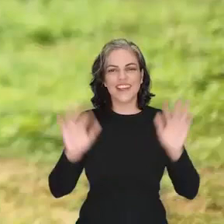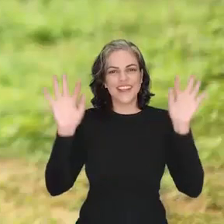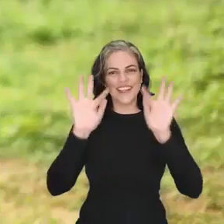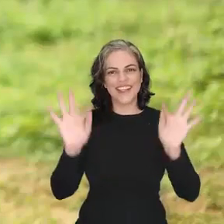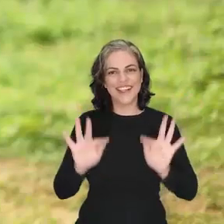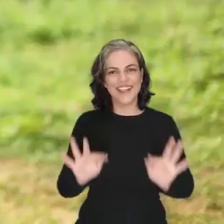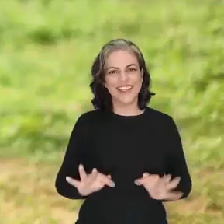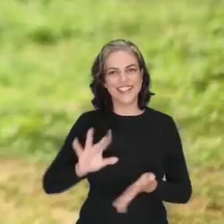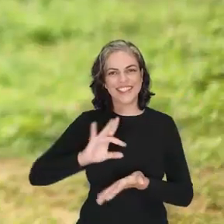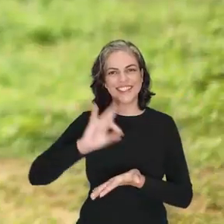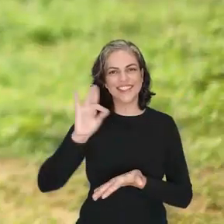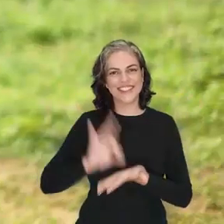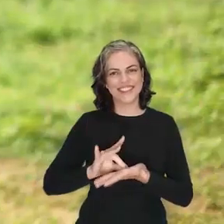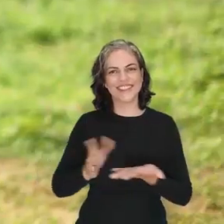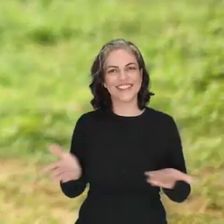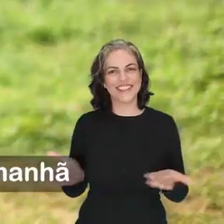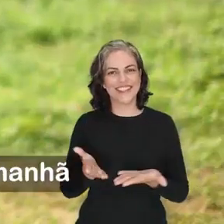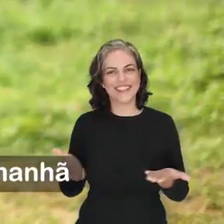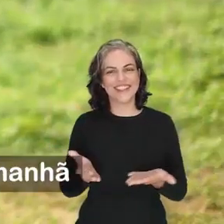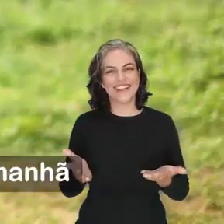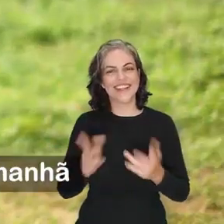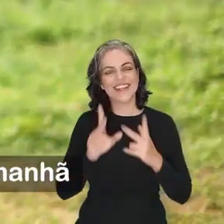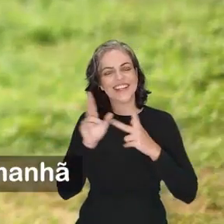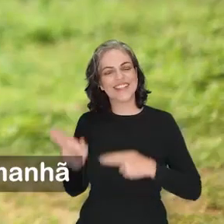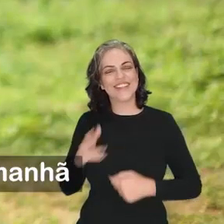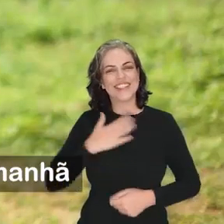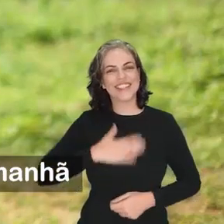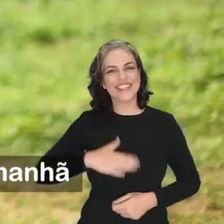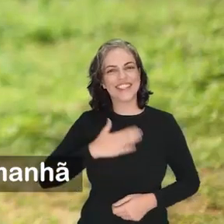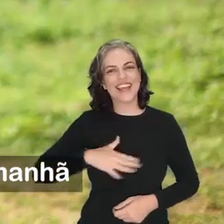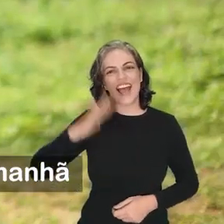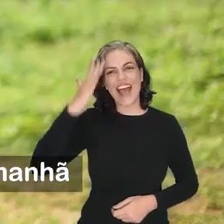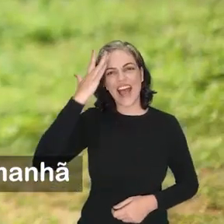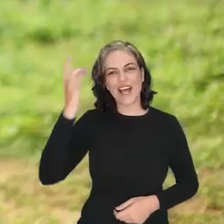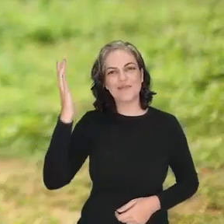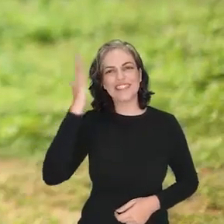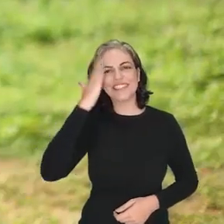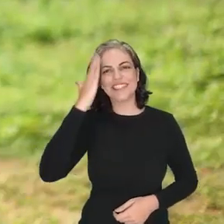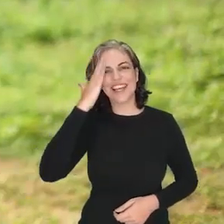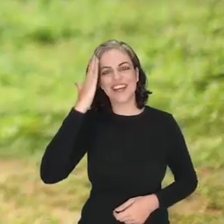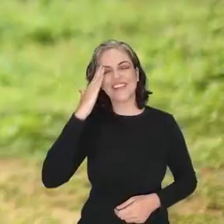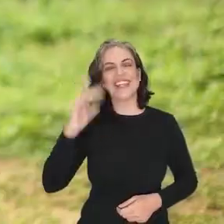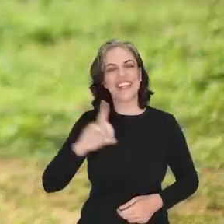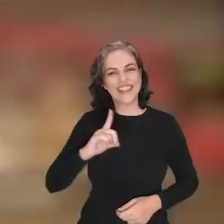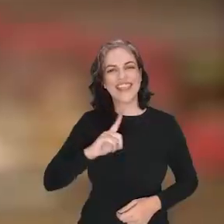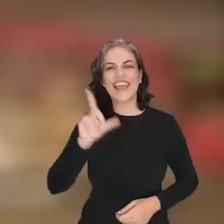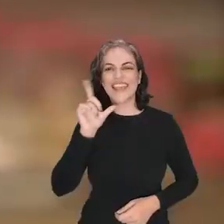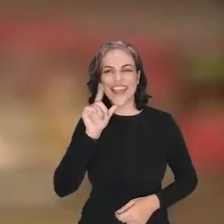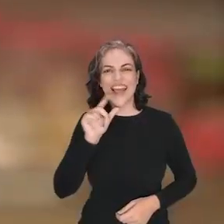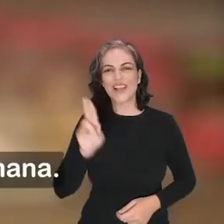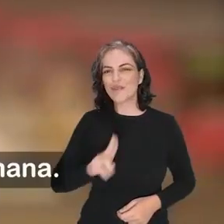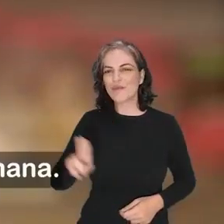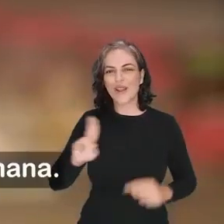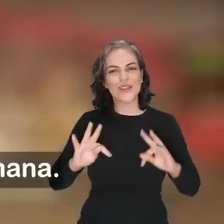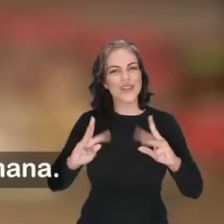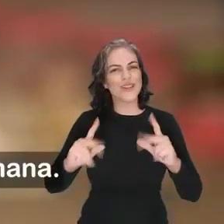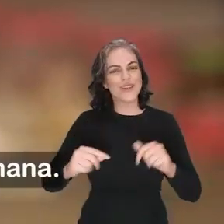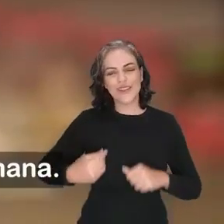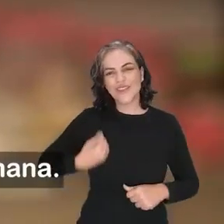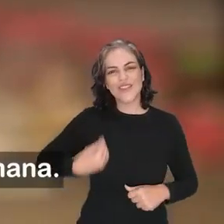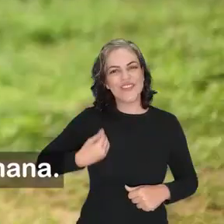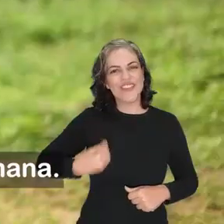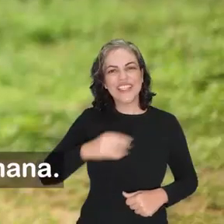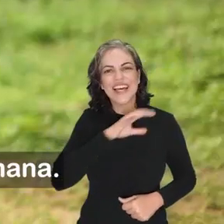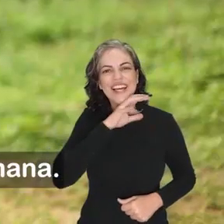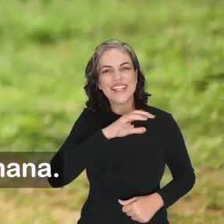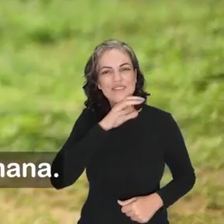É uma felicidade muito grande, viu? Que a gente vai dormir saber que amanhã tem água para tudo, né? Para a